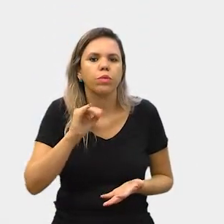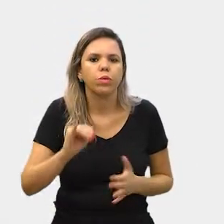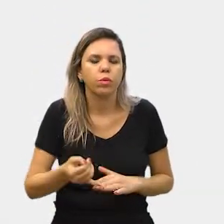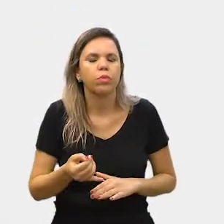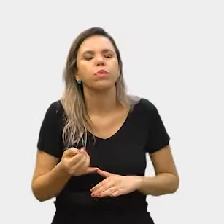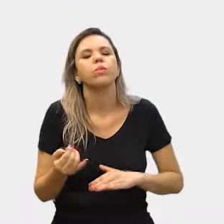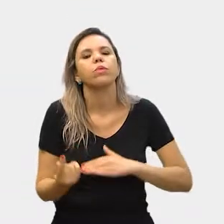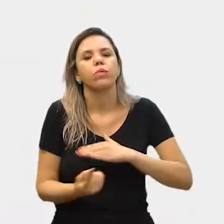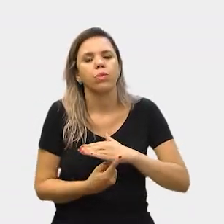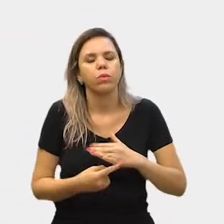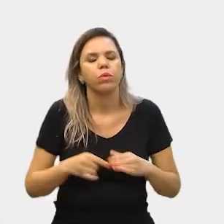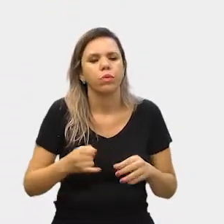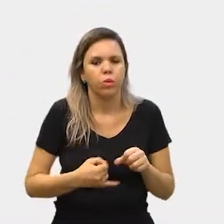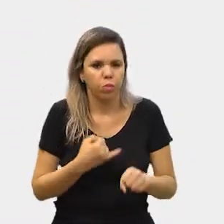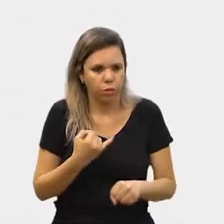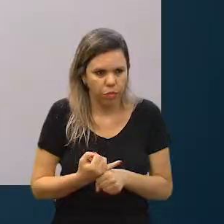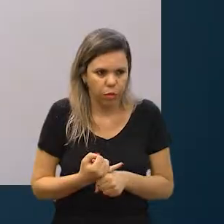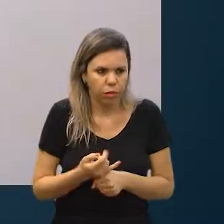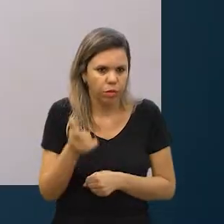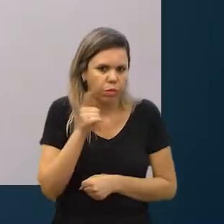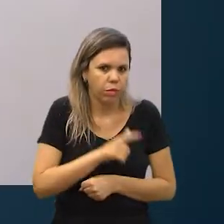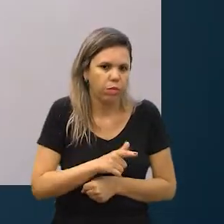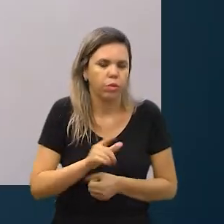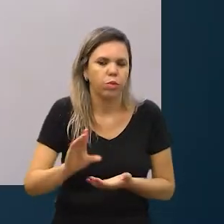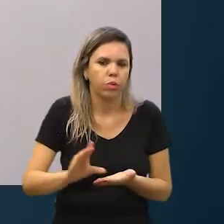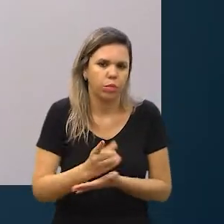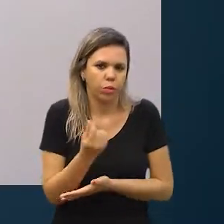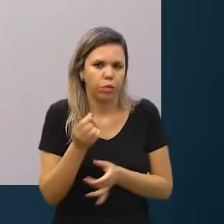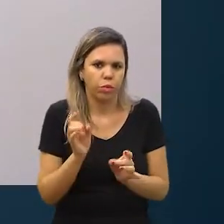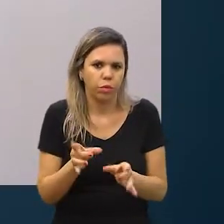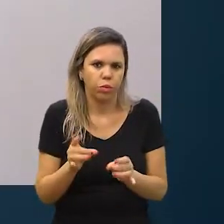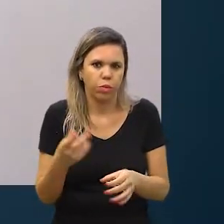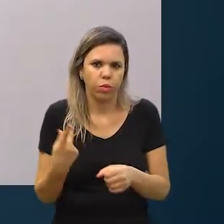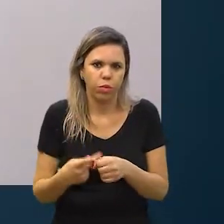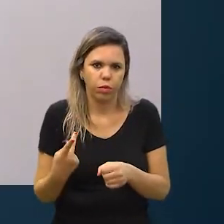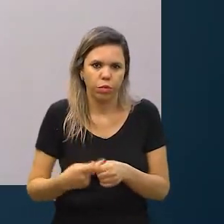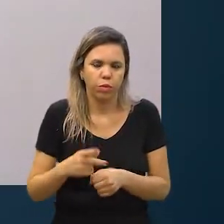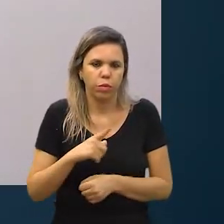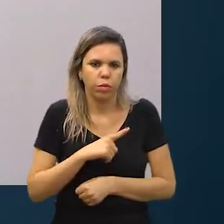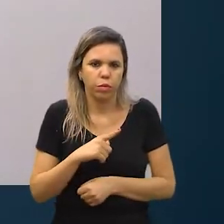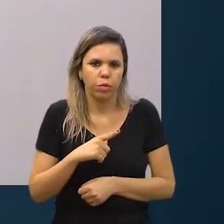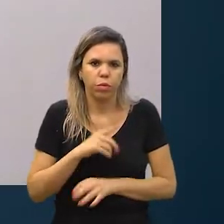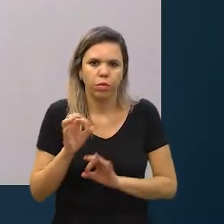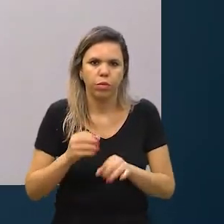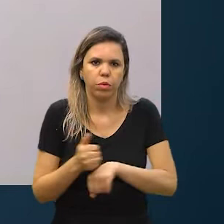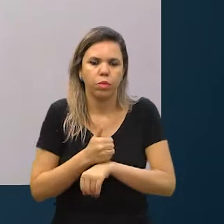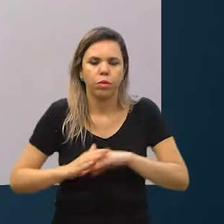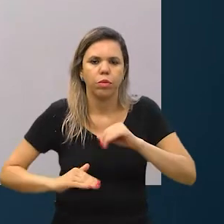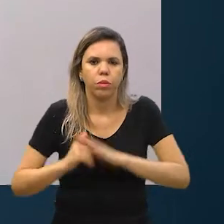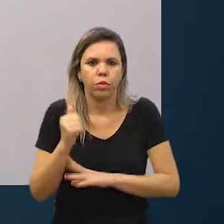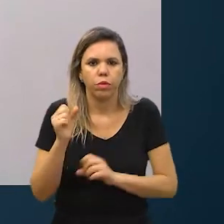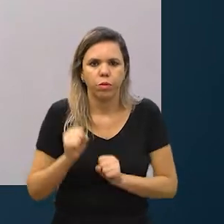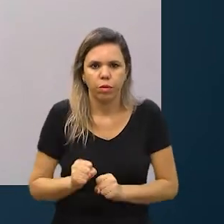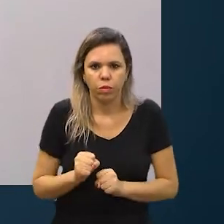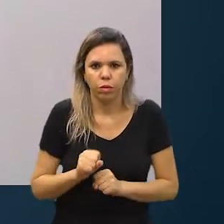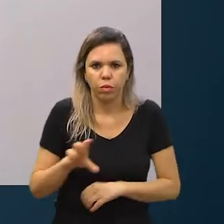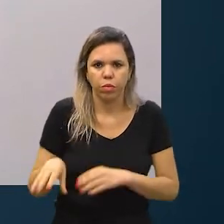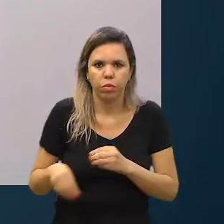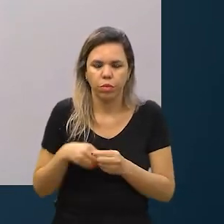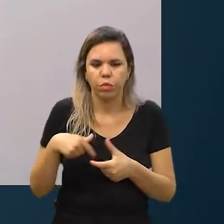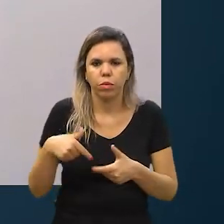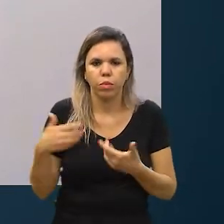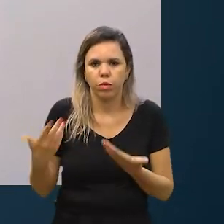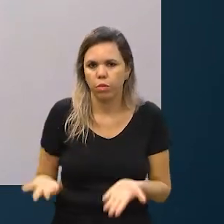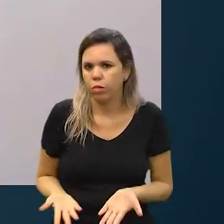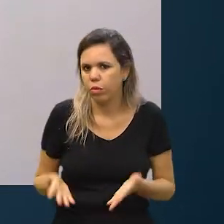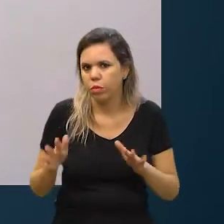consultora da nossa plataforma e ganhar na comissão da venda de produtos, ela vai ter que um plano de carreira para ela poder se inserir no mercado